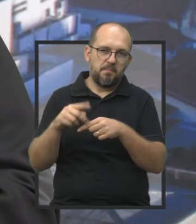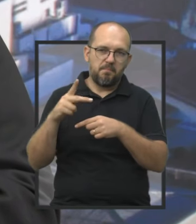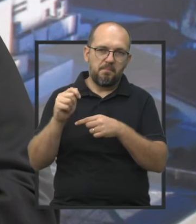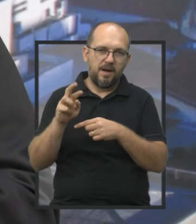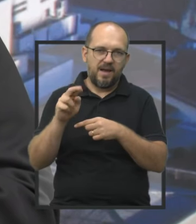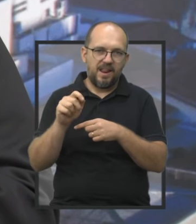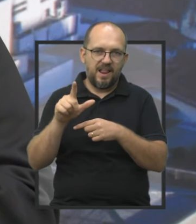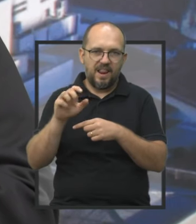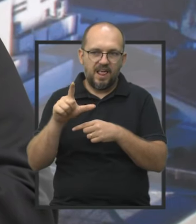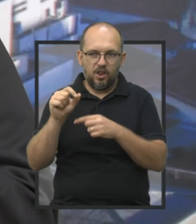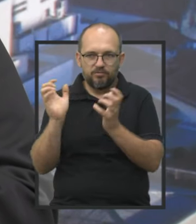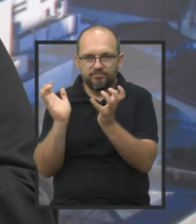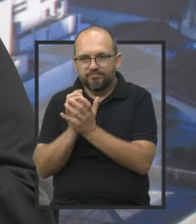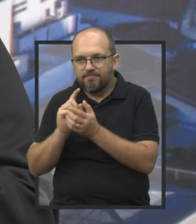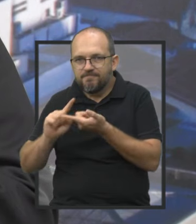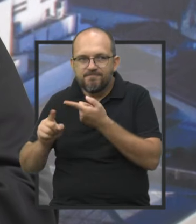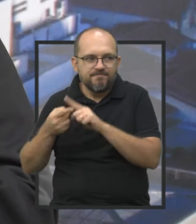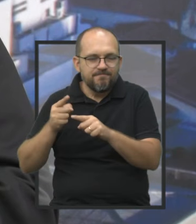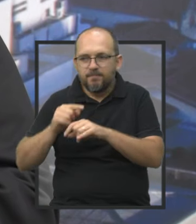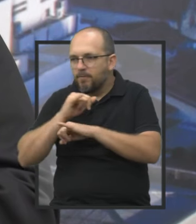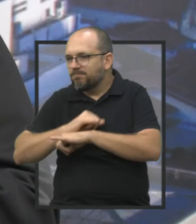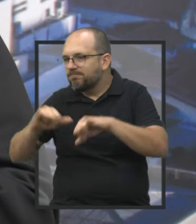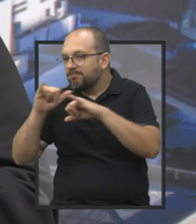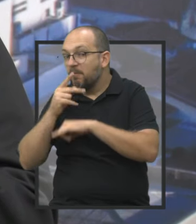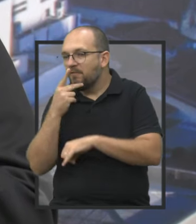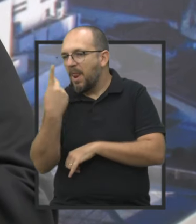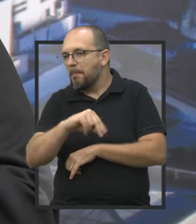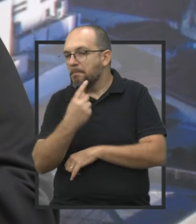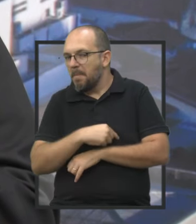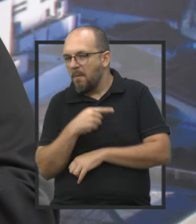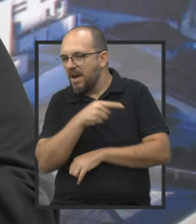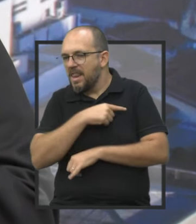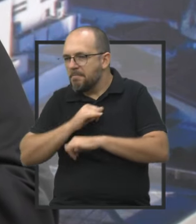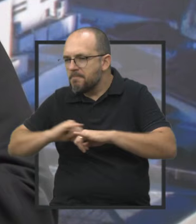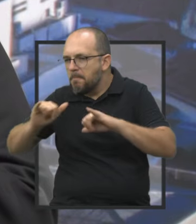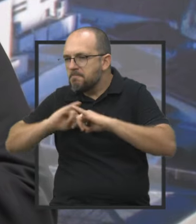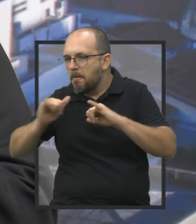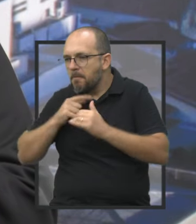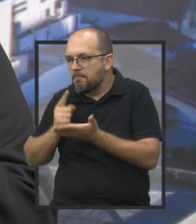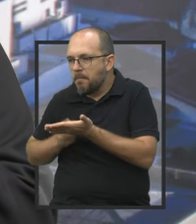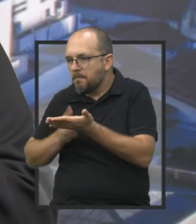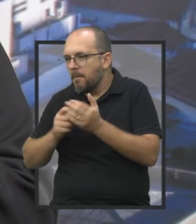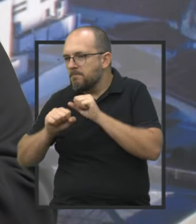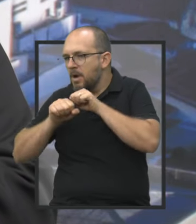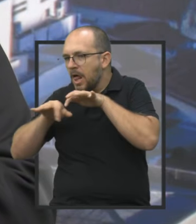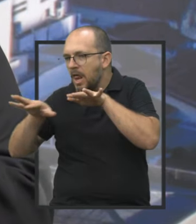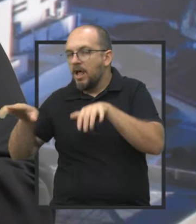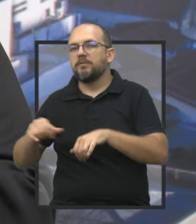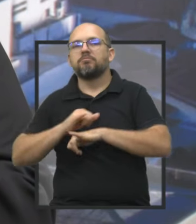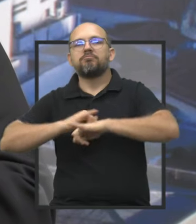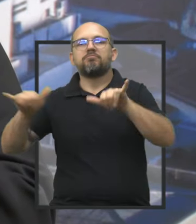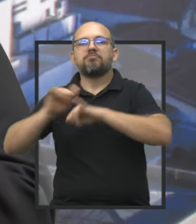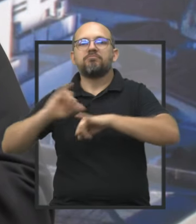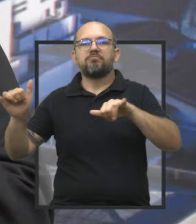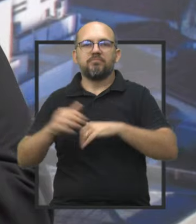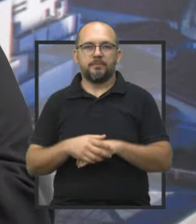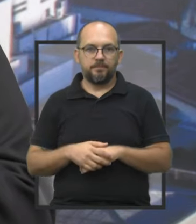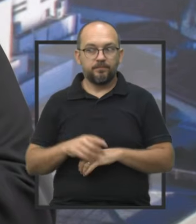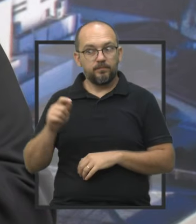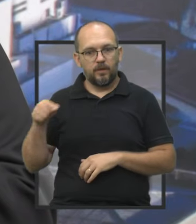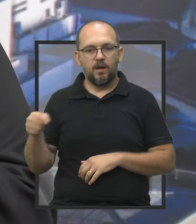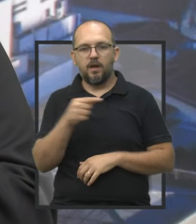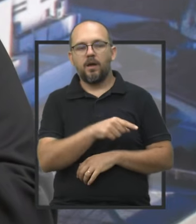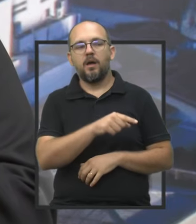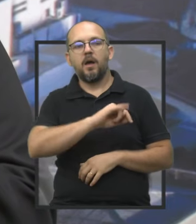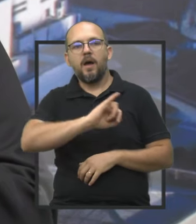que visa, de alguma forma, difamar a atual administração, e que tem, às vezes, se valido da SEI,